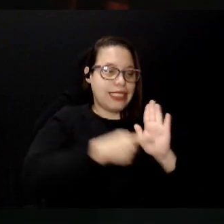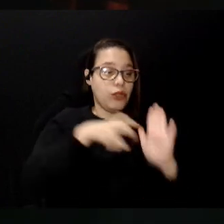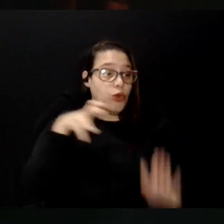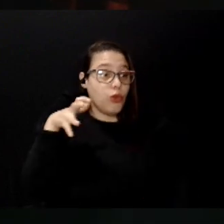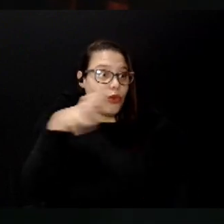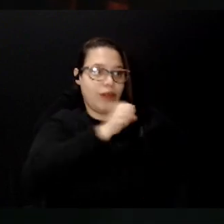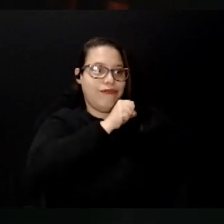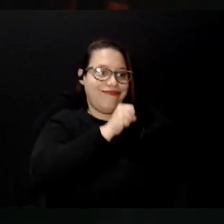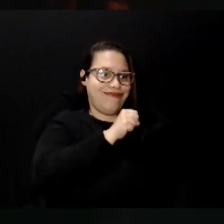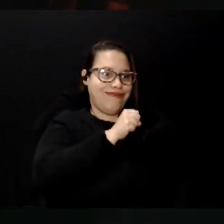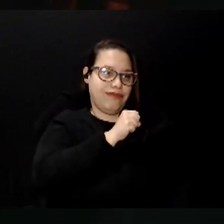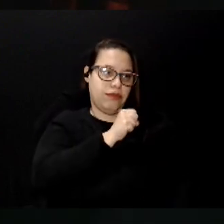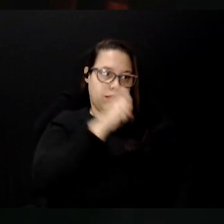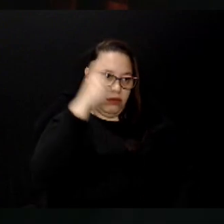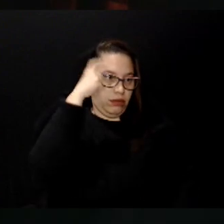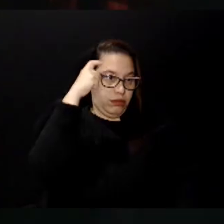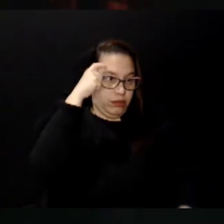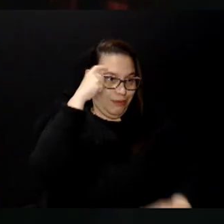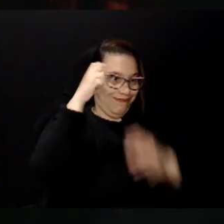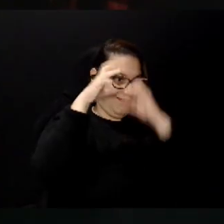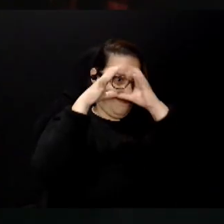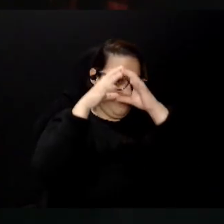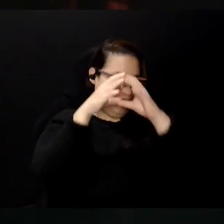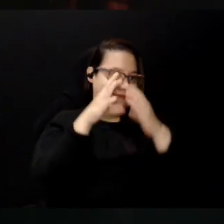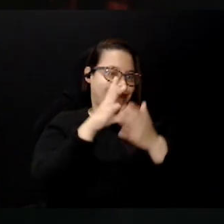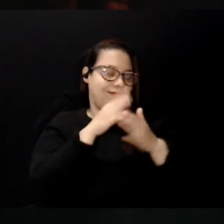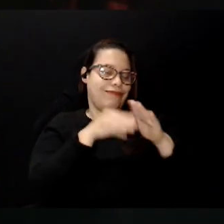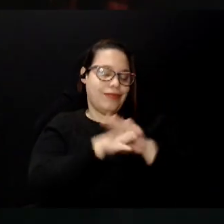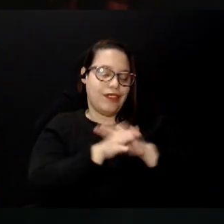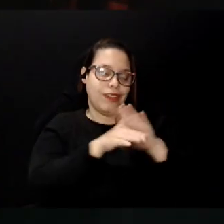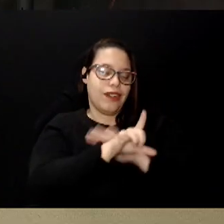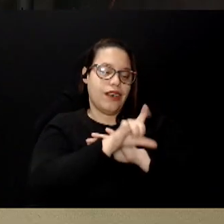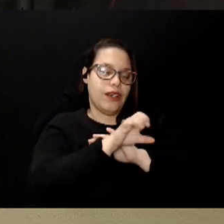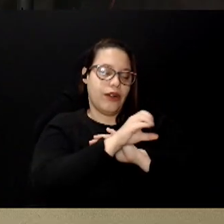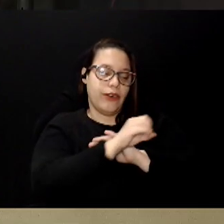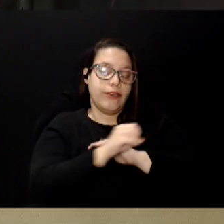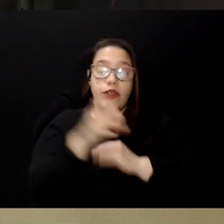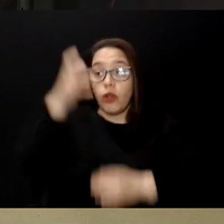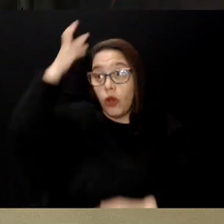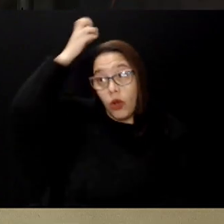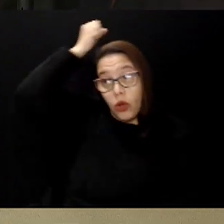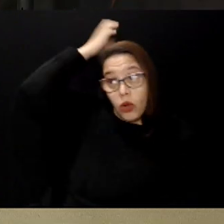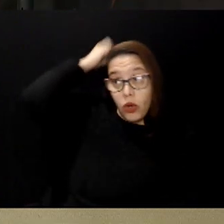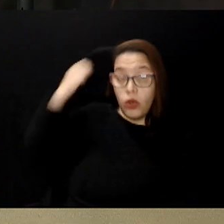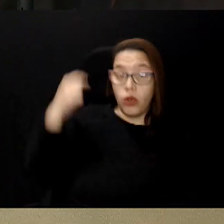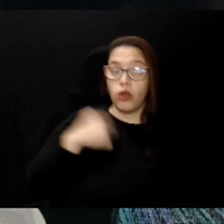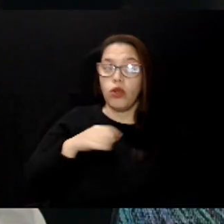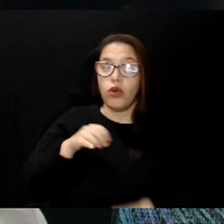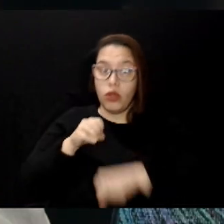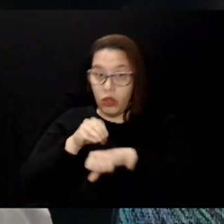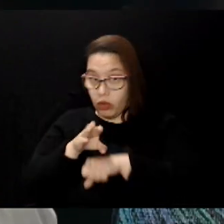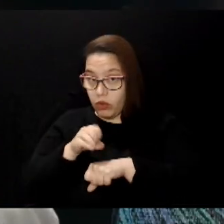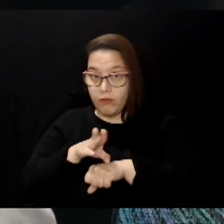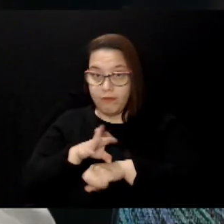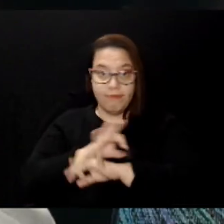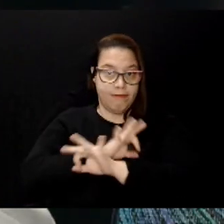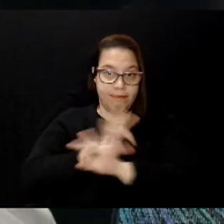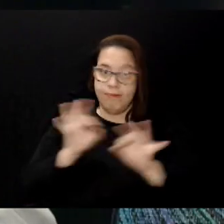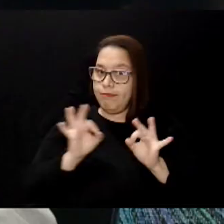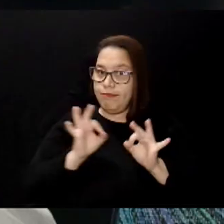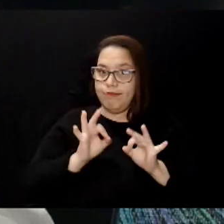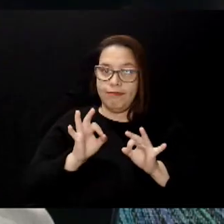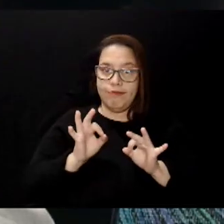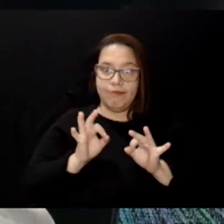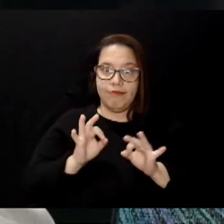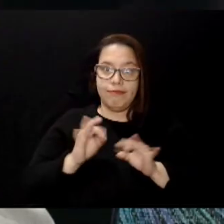vai se acostumando também, Léo. E aí, como é que faz? Então, Rubem, mas para esse caso eu tenho uma dica super, super prática e que eu